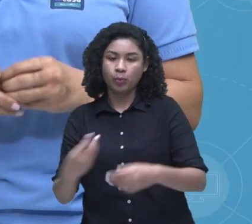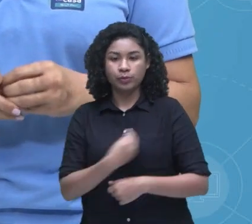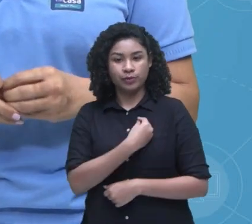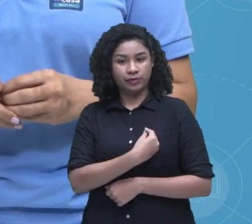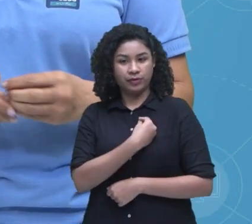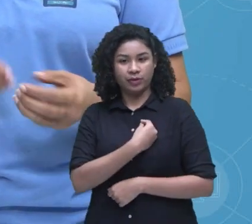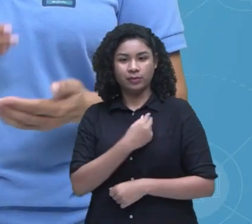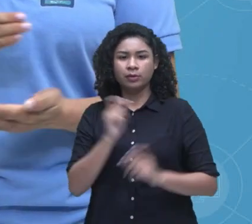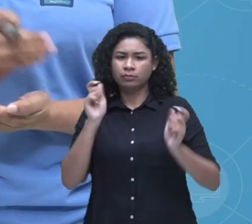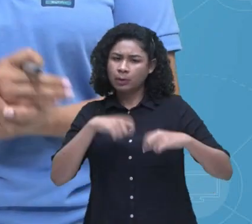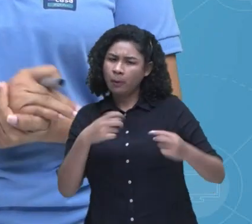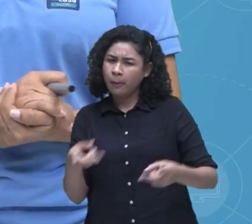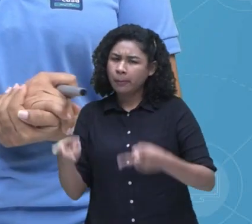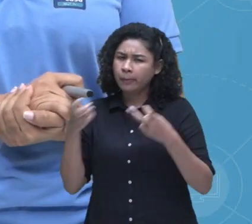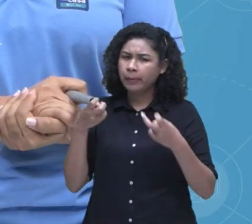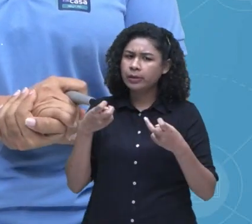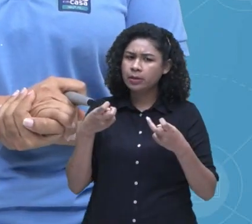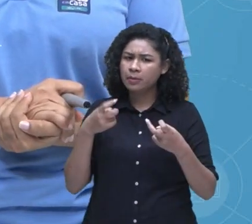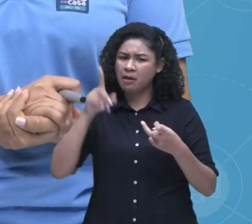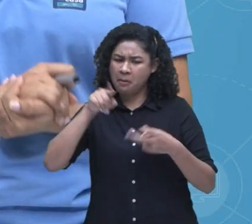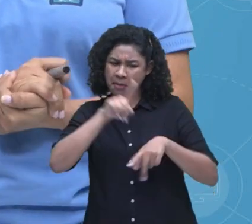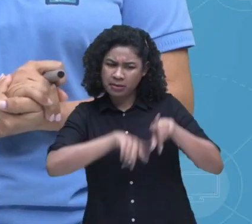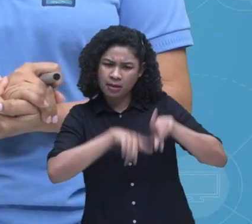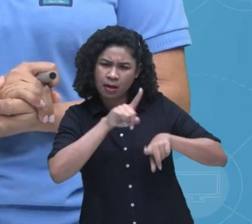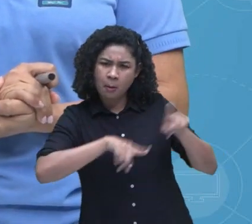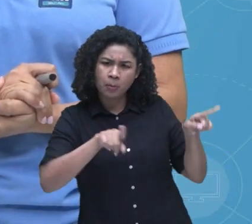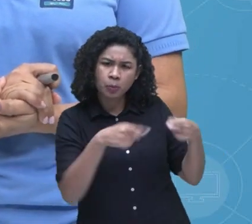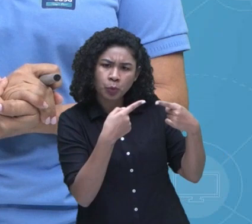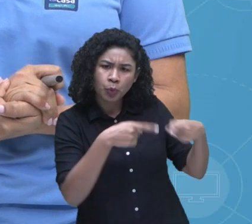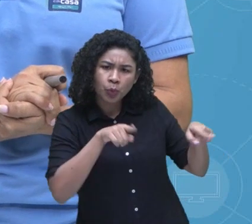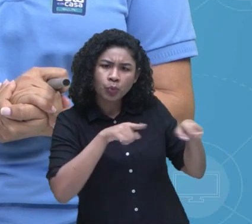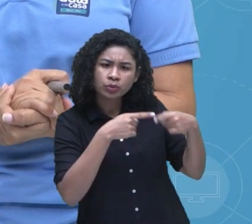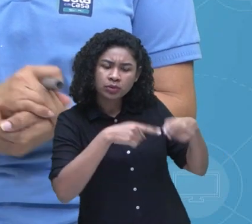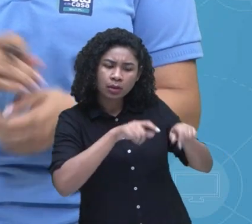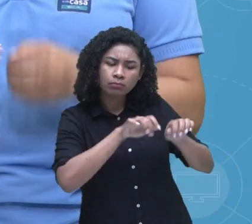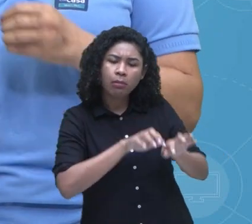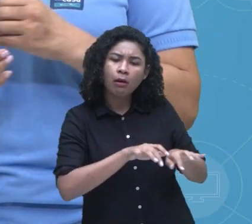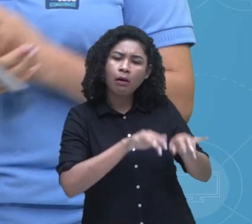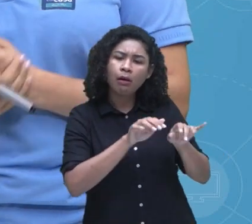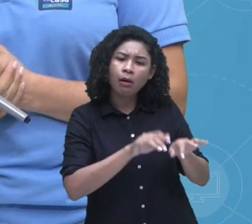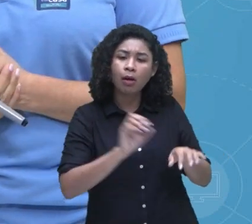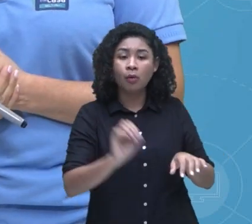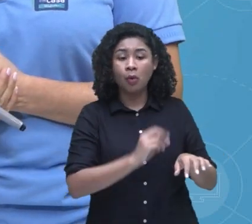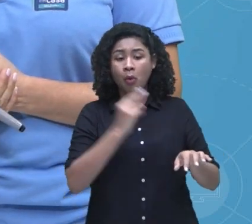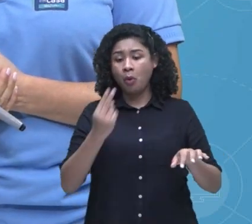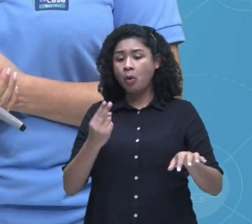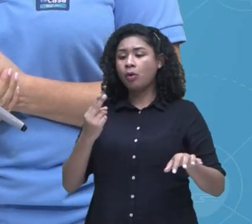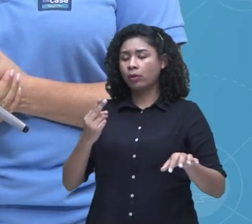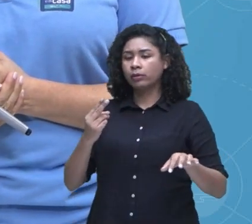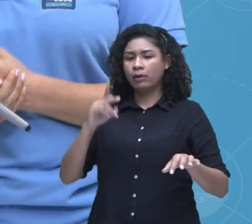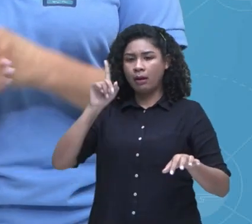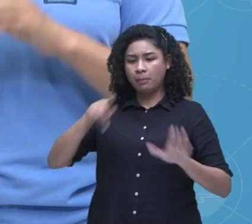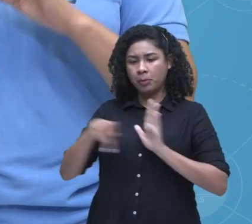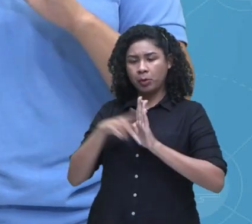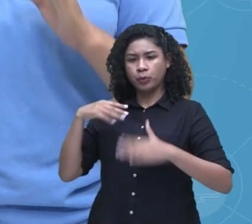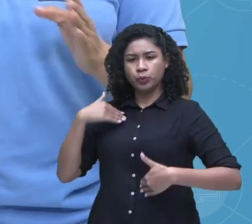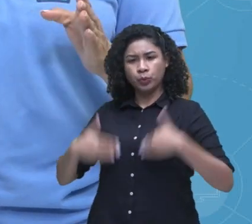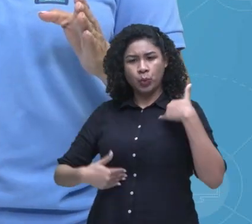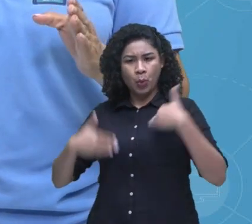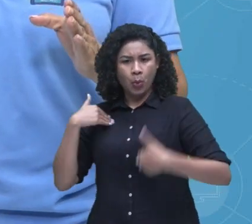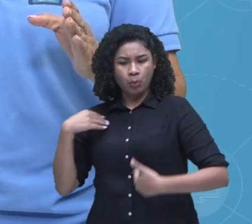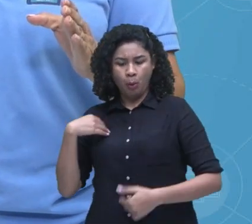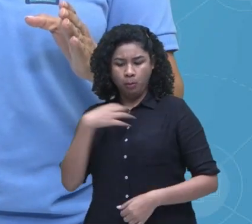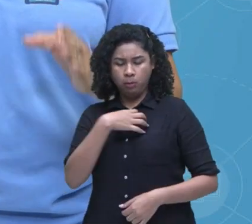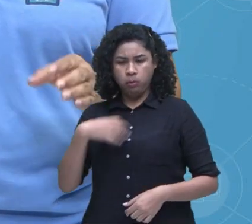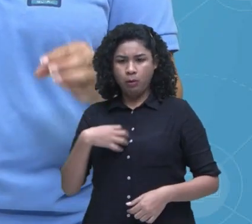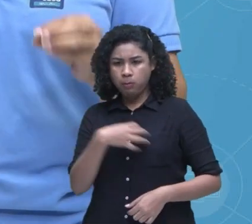identificar se está falando de um instrumento ou se está falando dos tecidos da anatomia lá